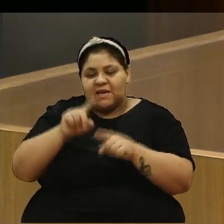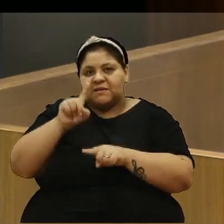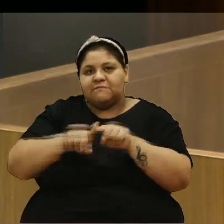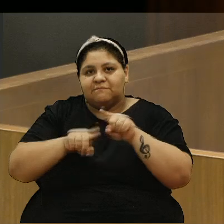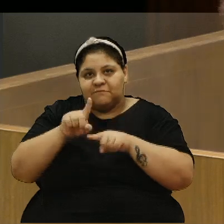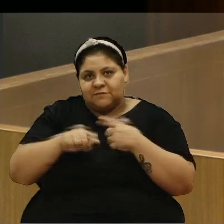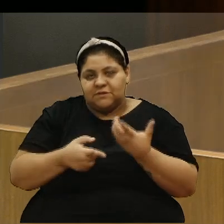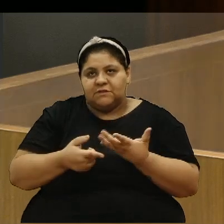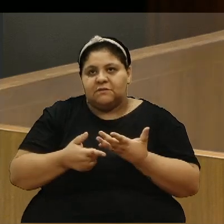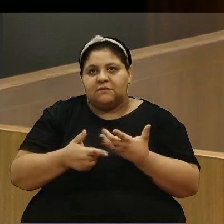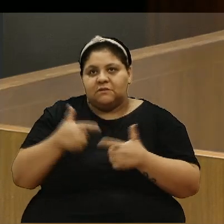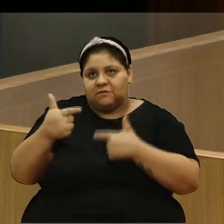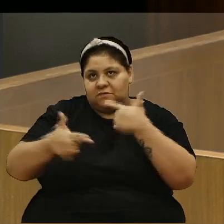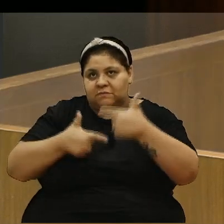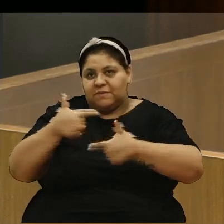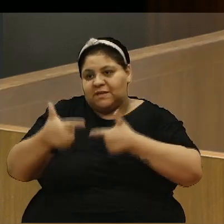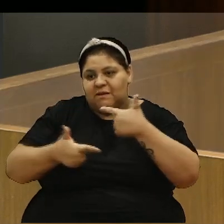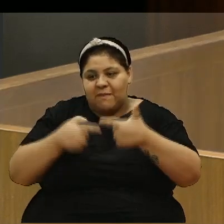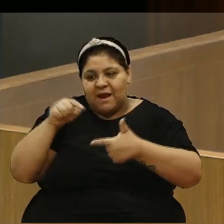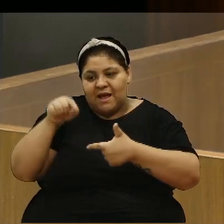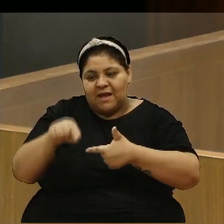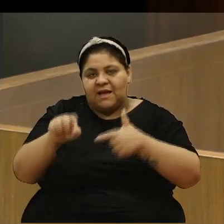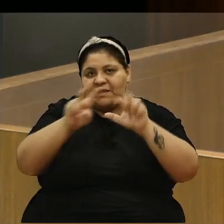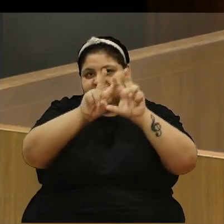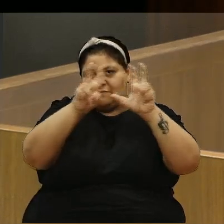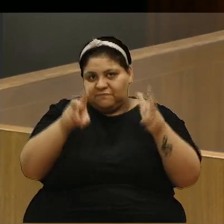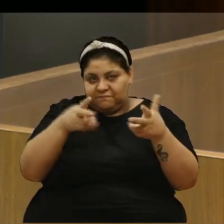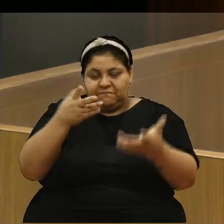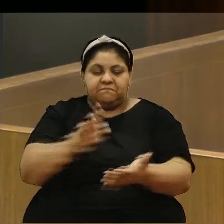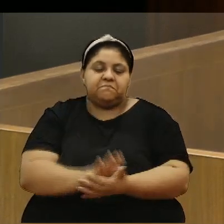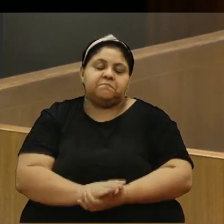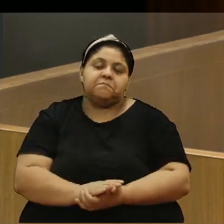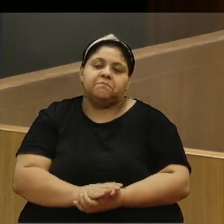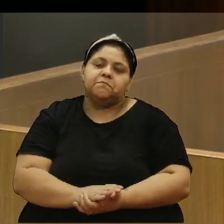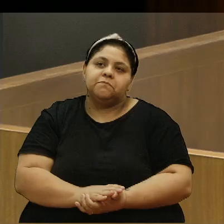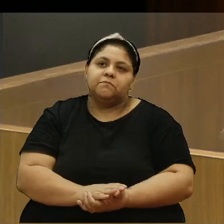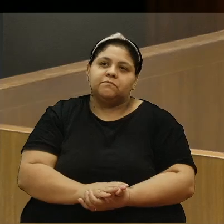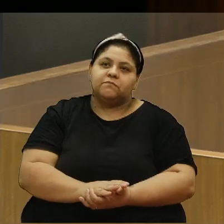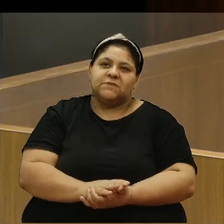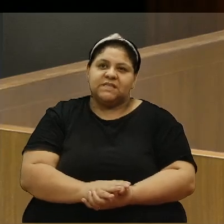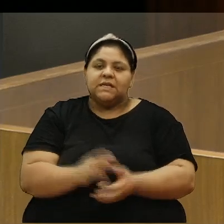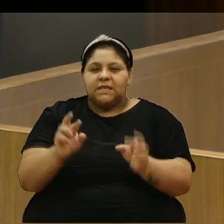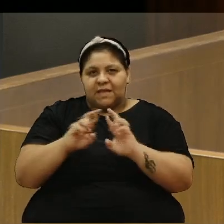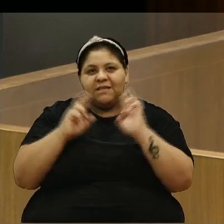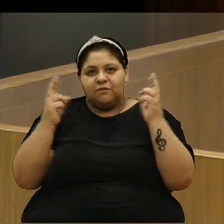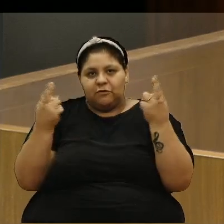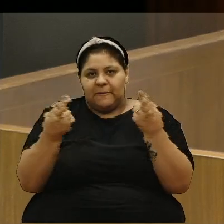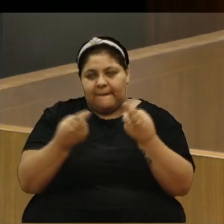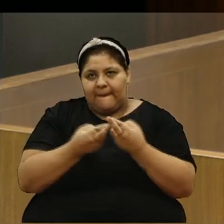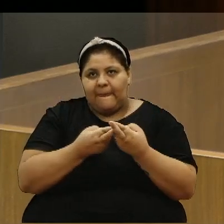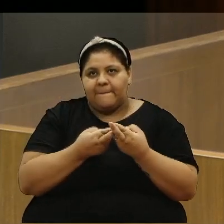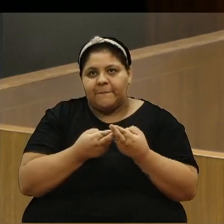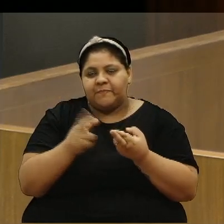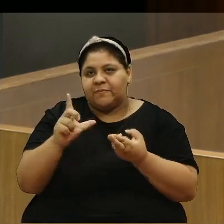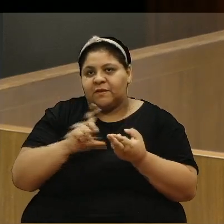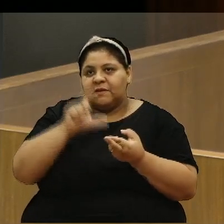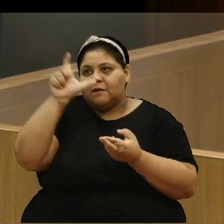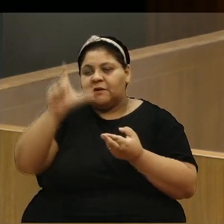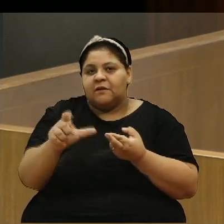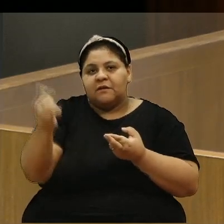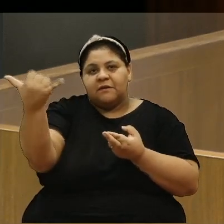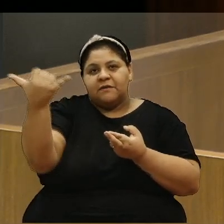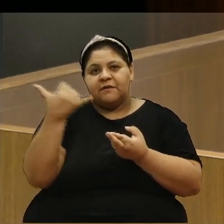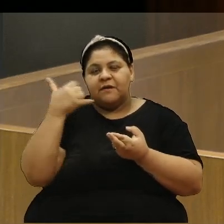para trabalhar essa questão. A gente, nas reuniões, né, tem gente que diz assim, eu